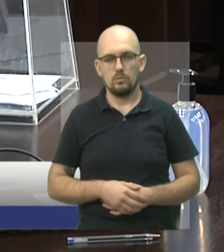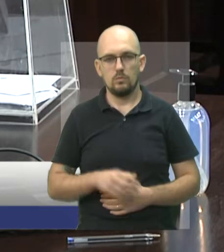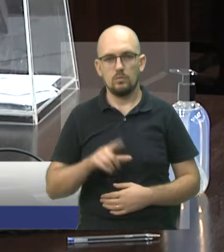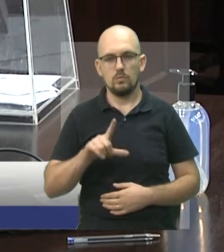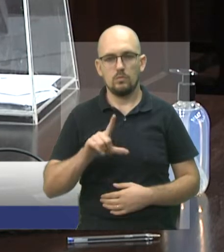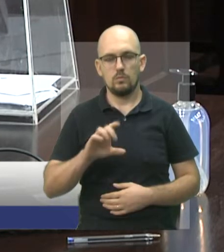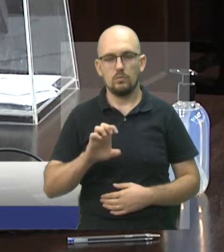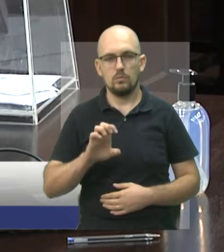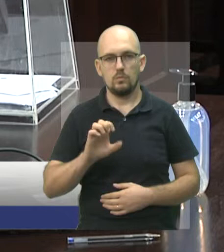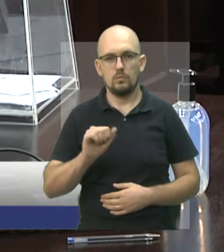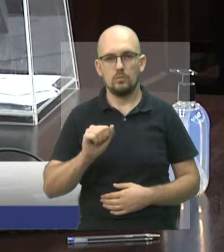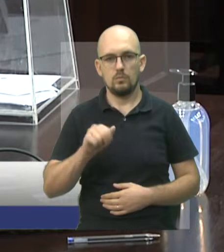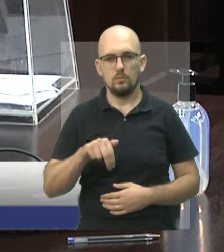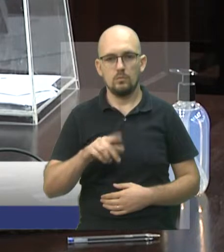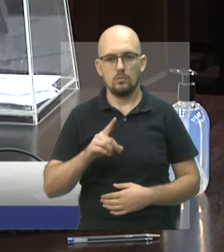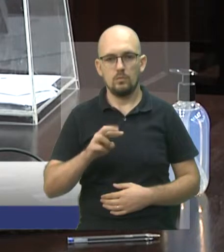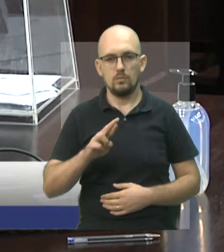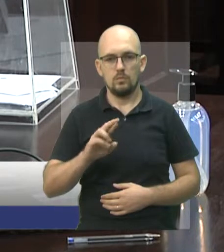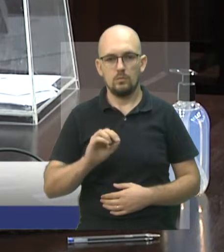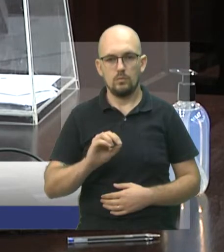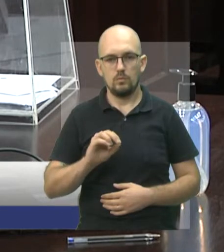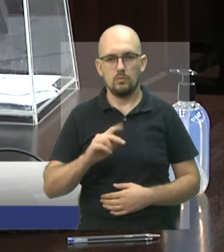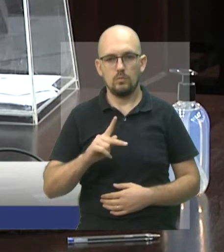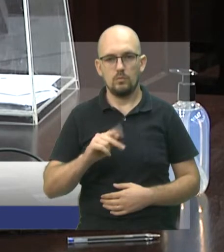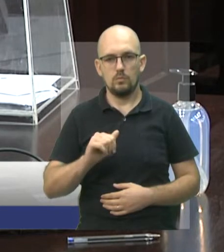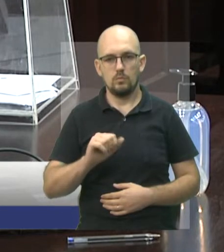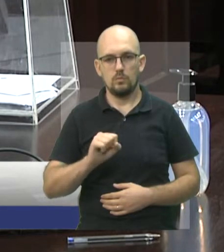Leandro Aparecido Passos.